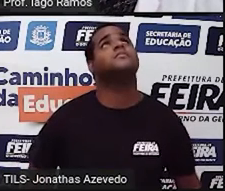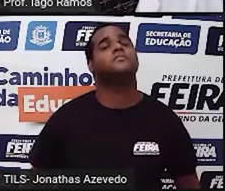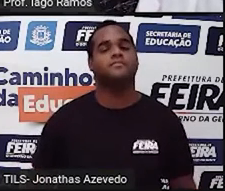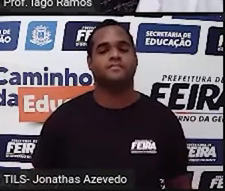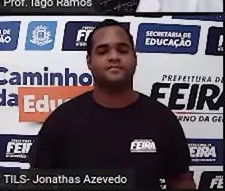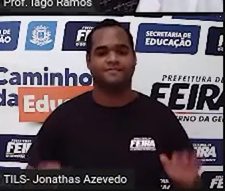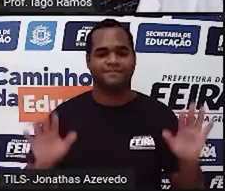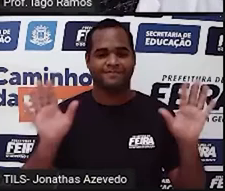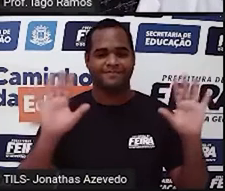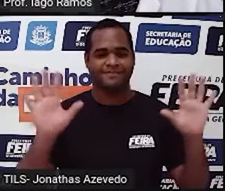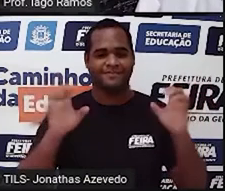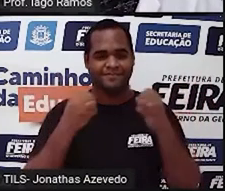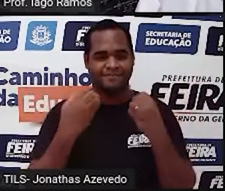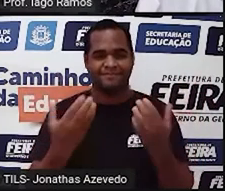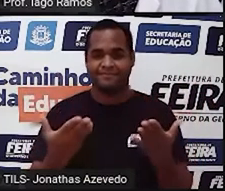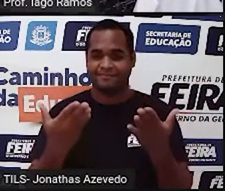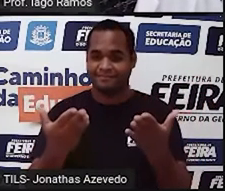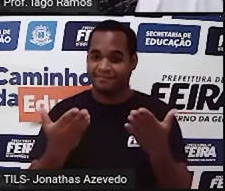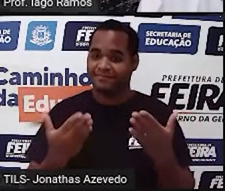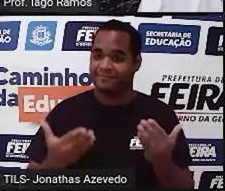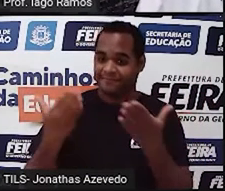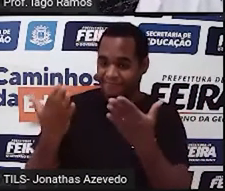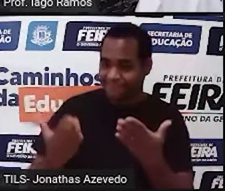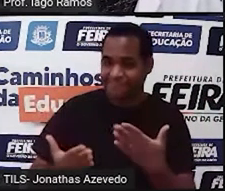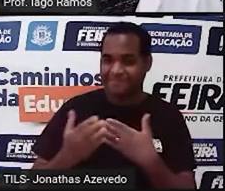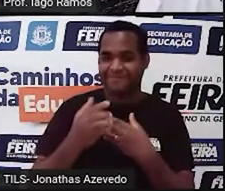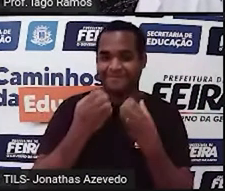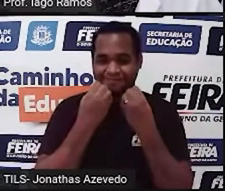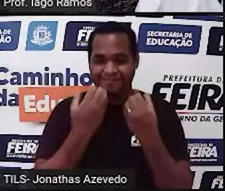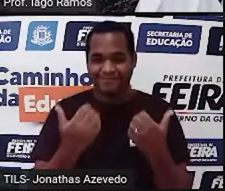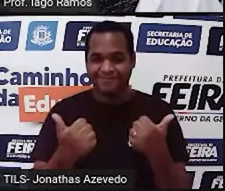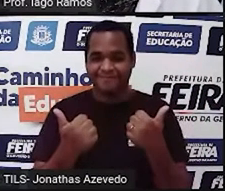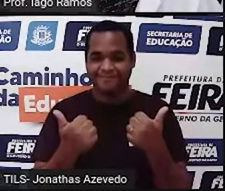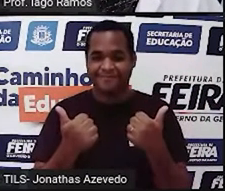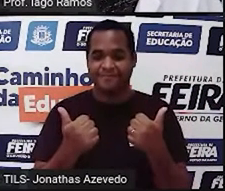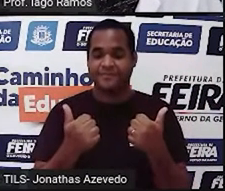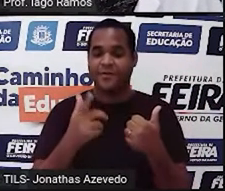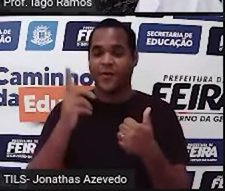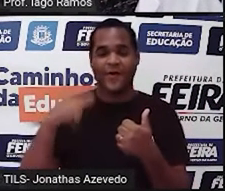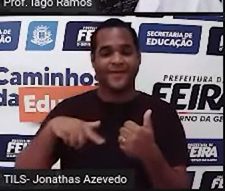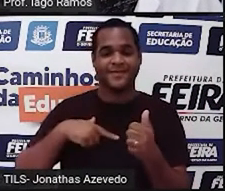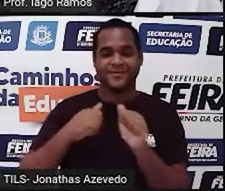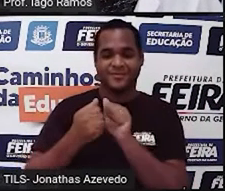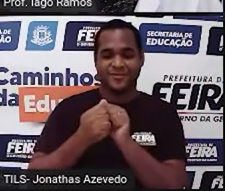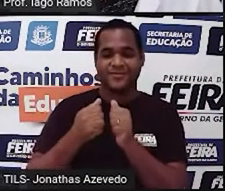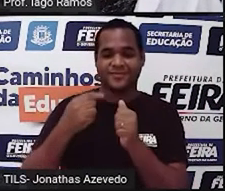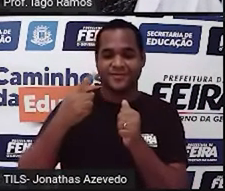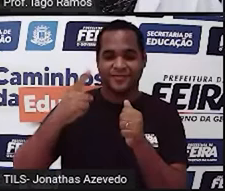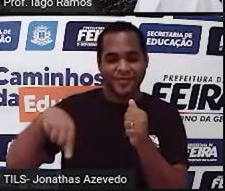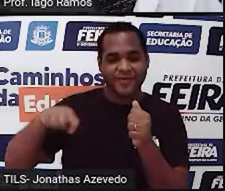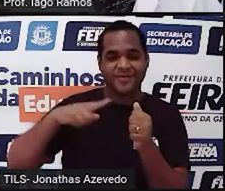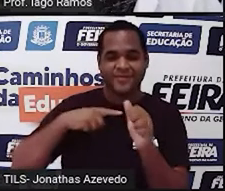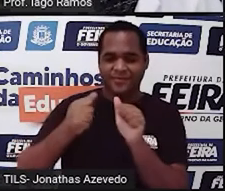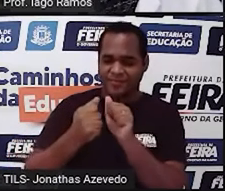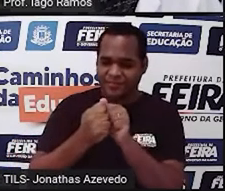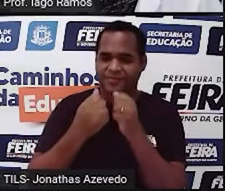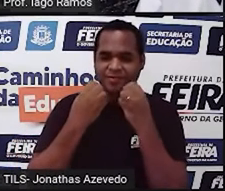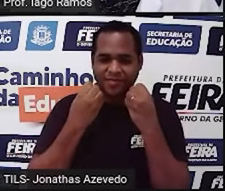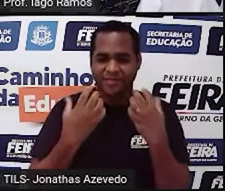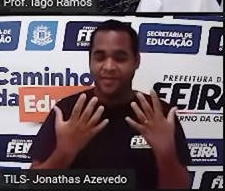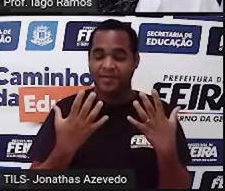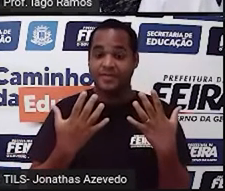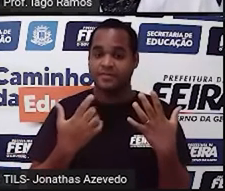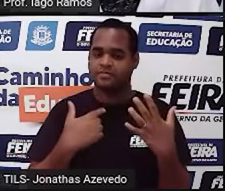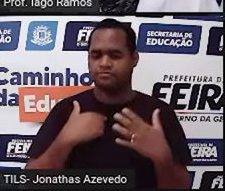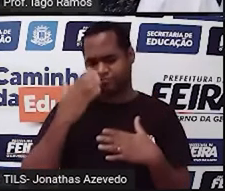o Olá sejam bem-vindos sejam bem-vindas Olha só nós mais uma vez aqui juntinhos